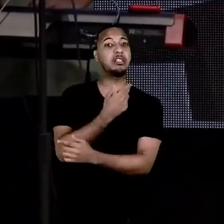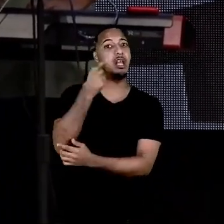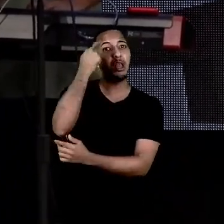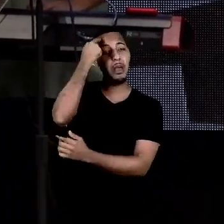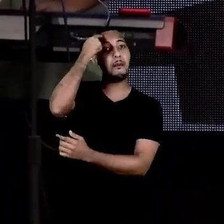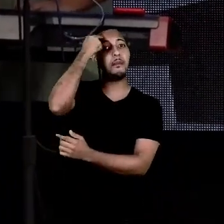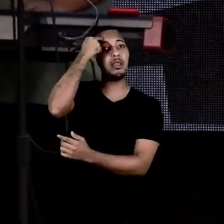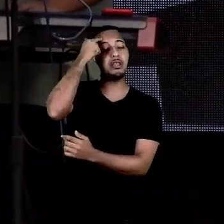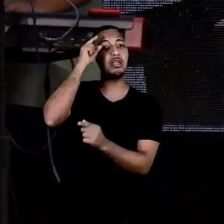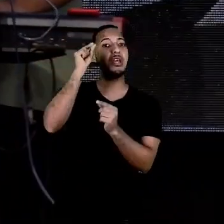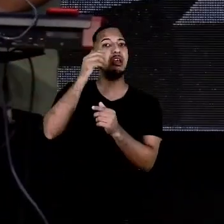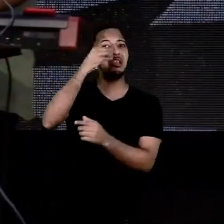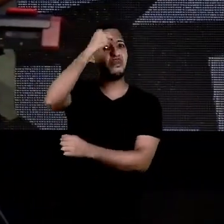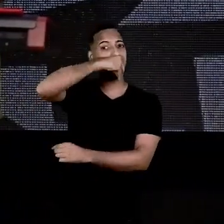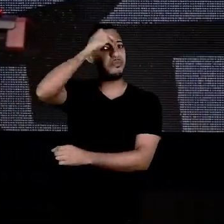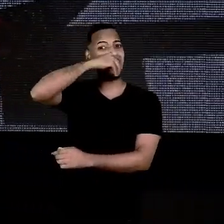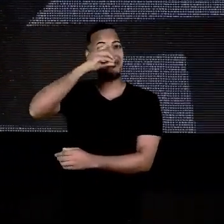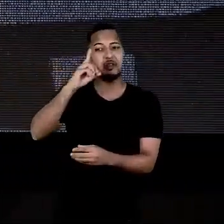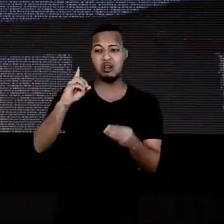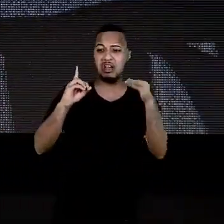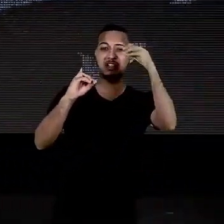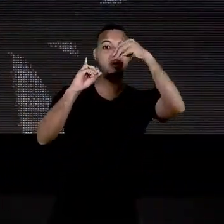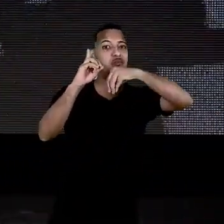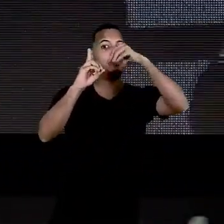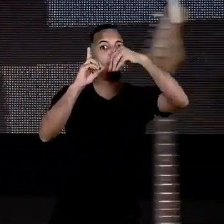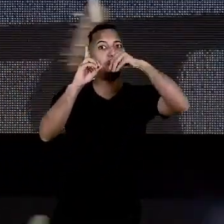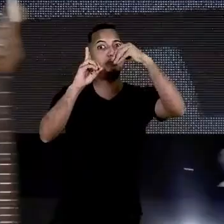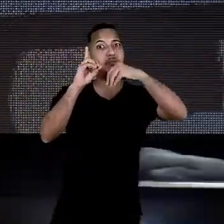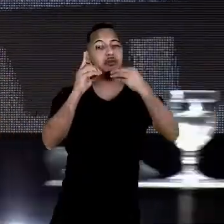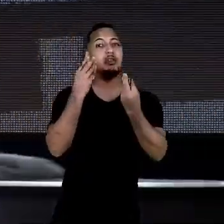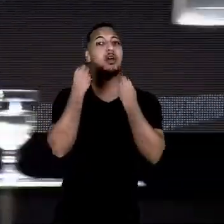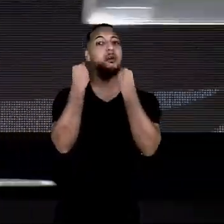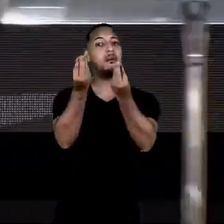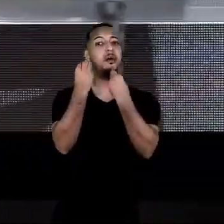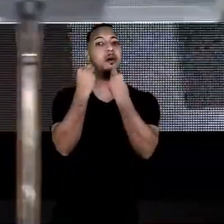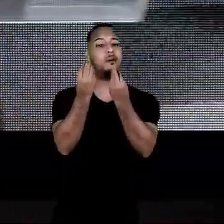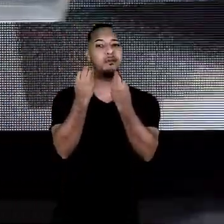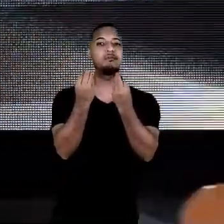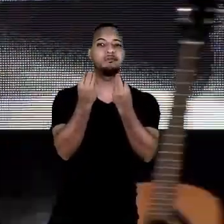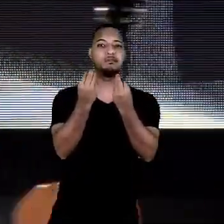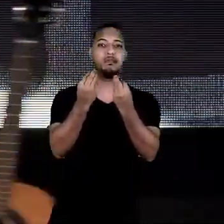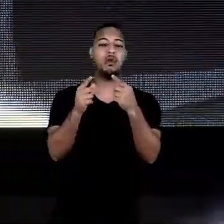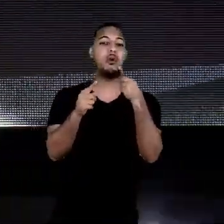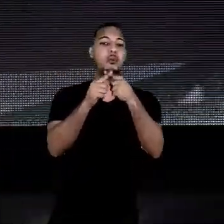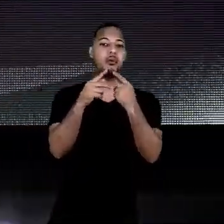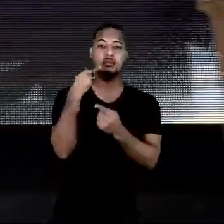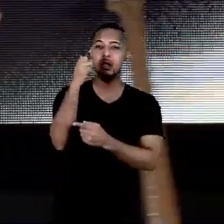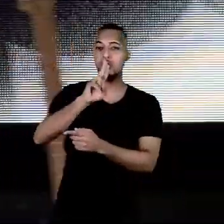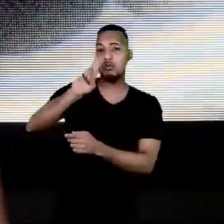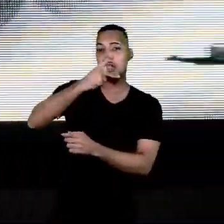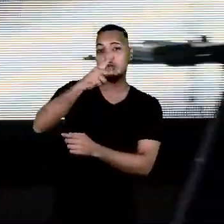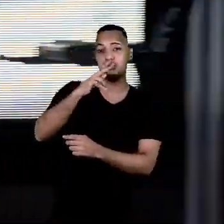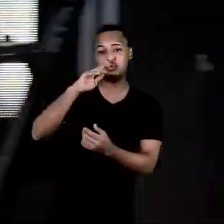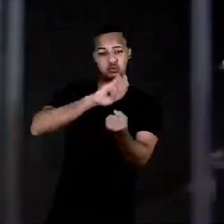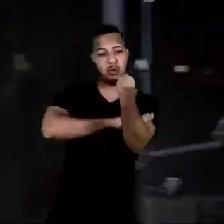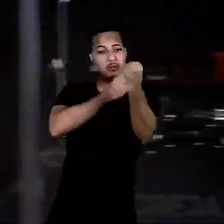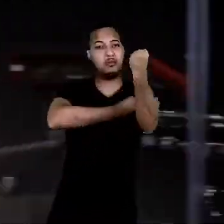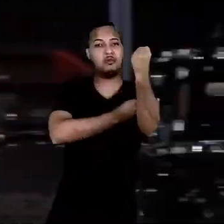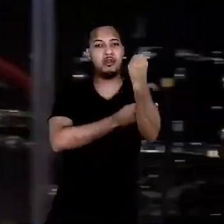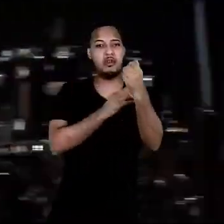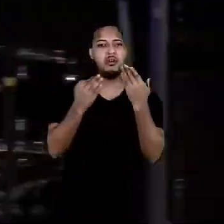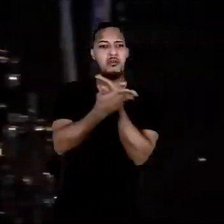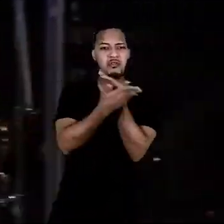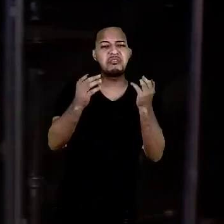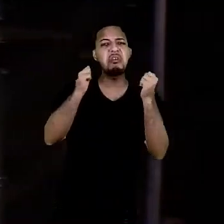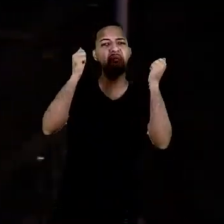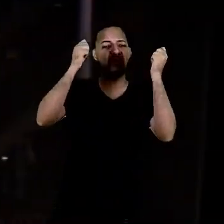para lutar. Mas sabe por quê? Porque você talvez está lutando nas suas forças. Deixa eu te dizer, você pode todas as coisas,